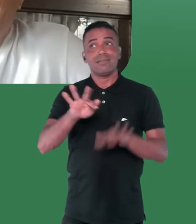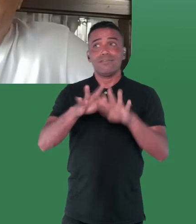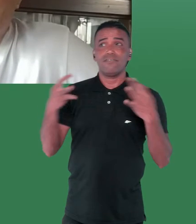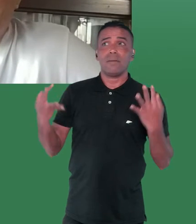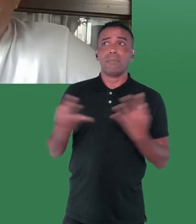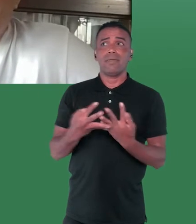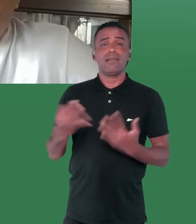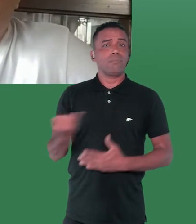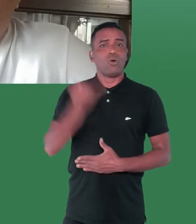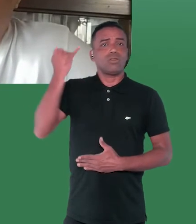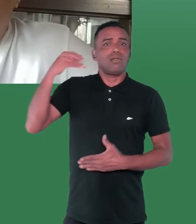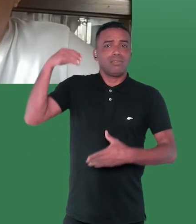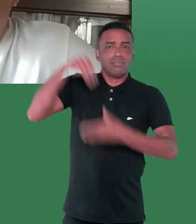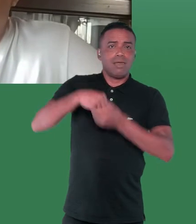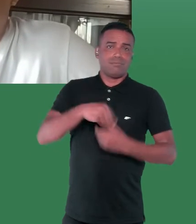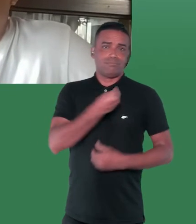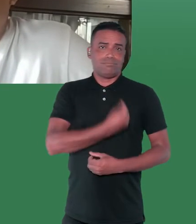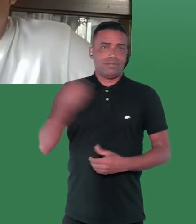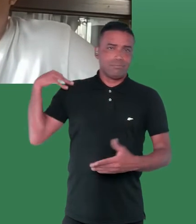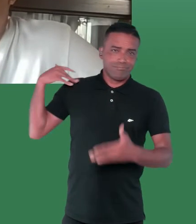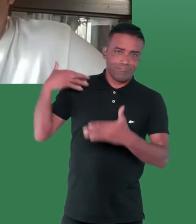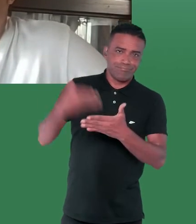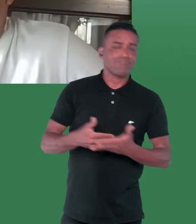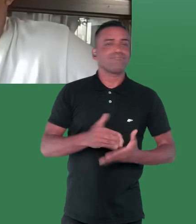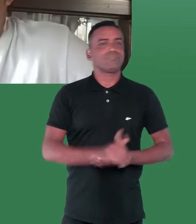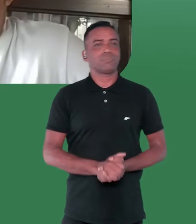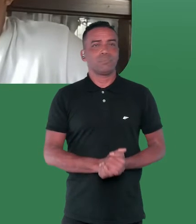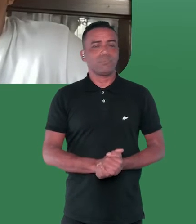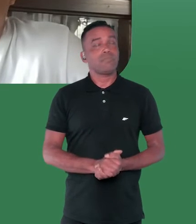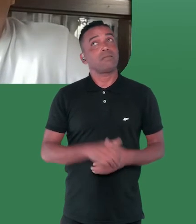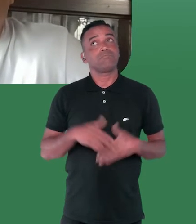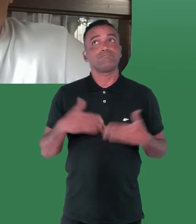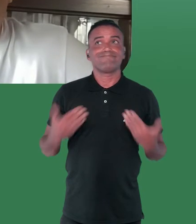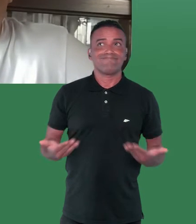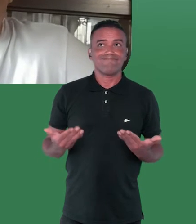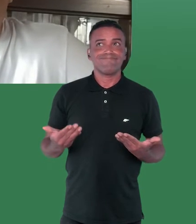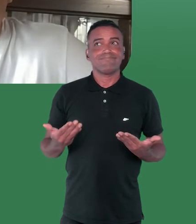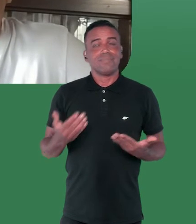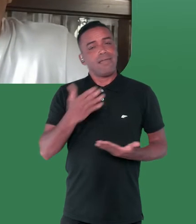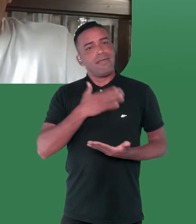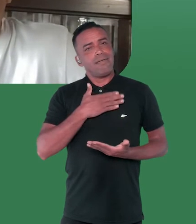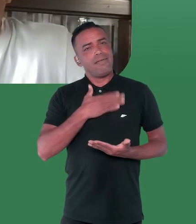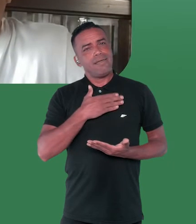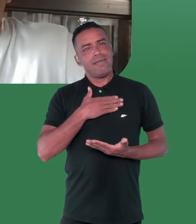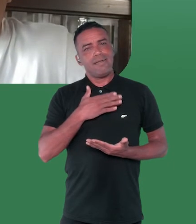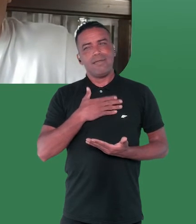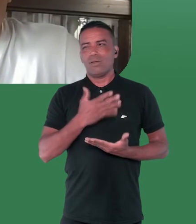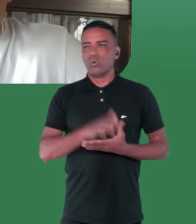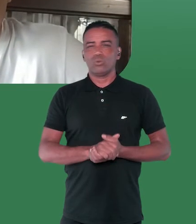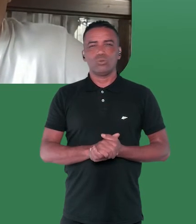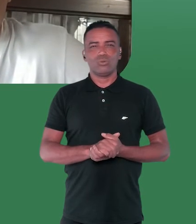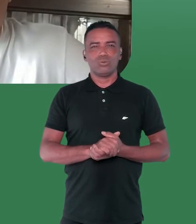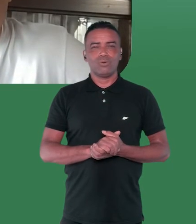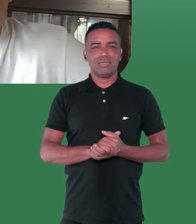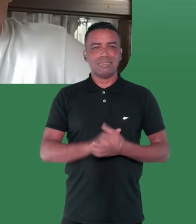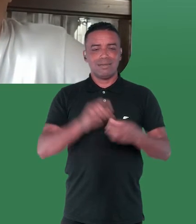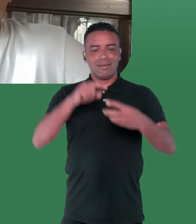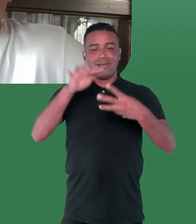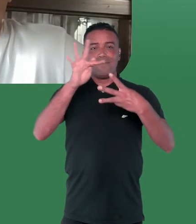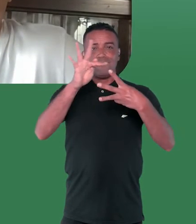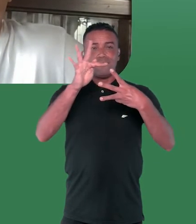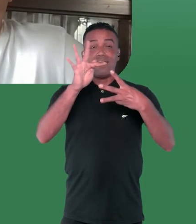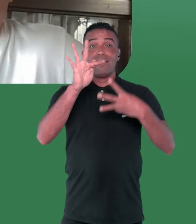aí nessa trajetória? Ah, eu sou movido pelos 3 Fs: